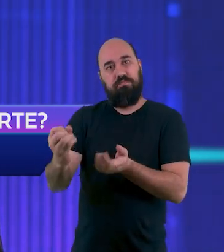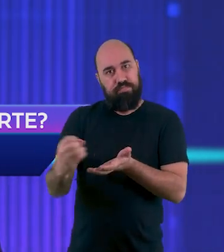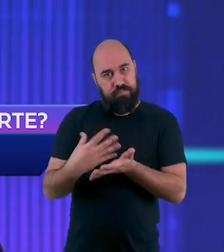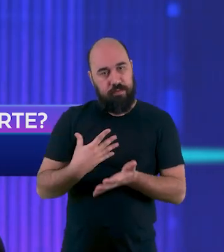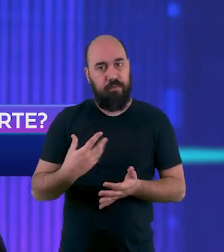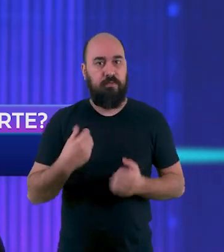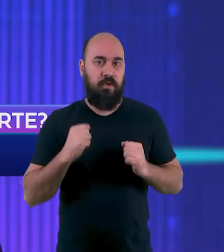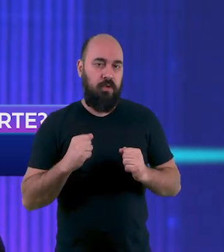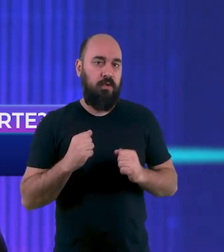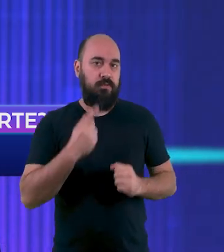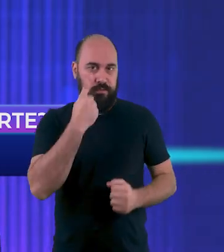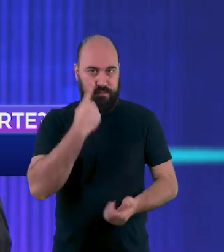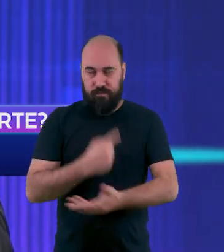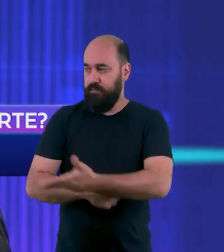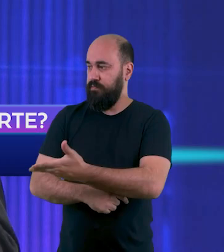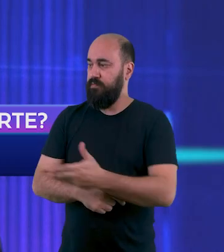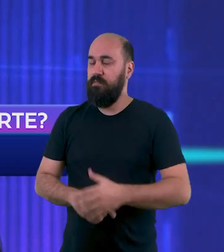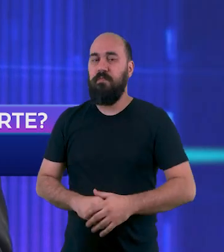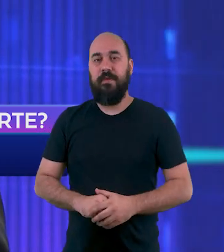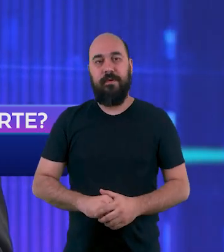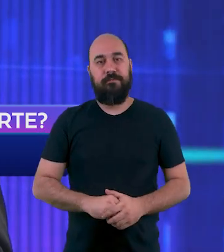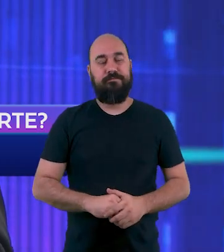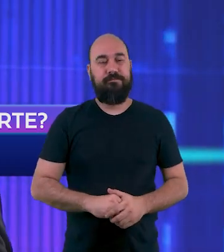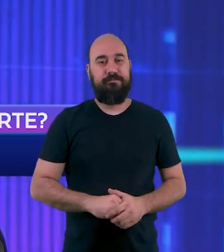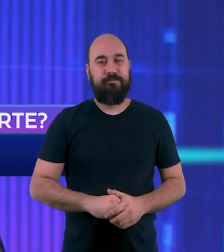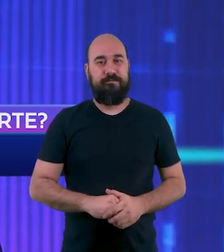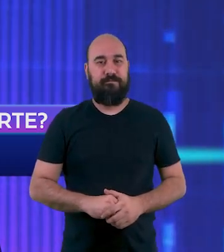98244 0077. 12